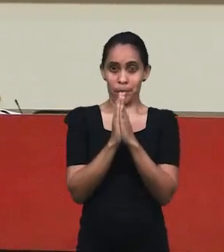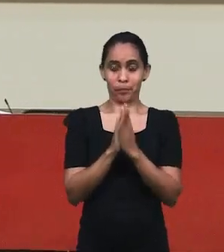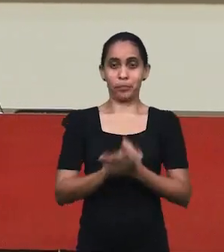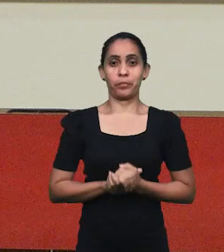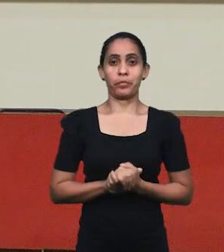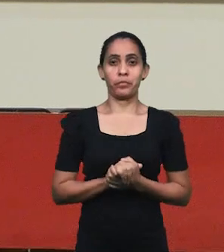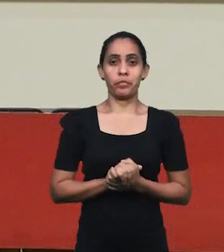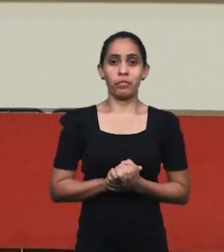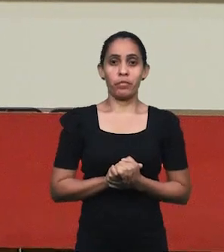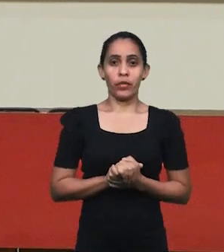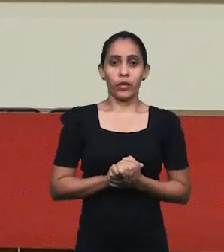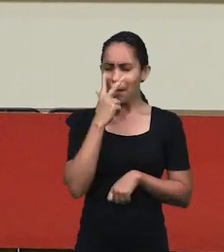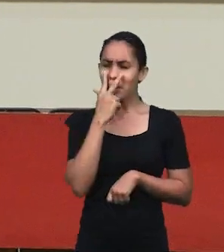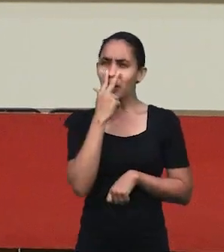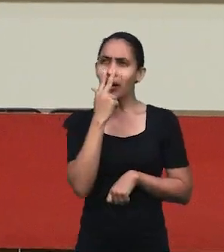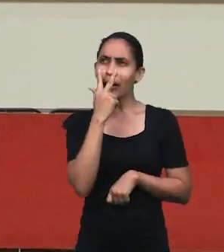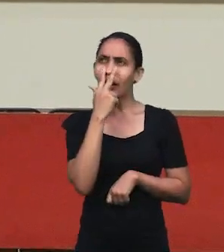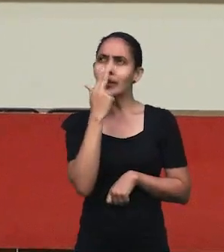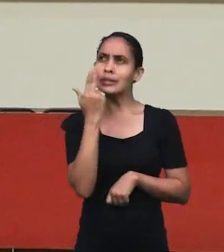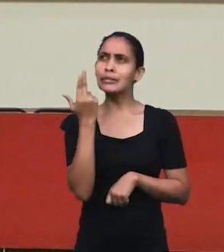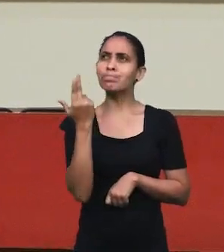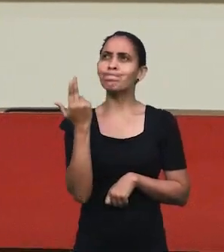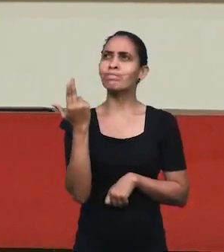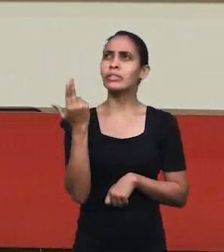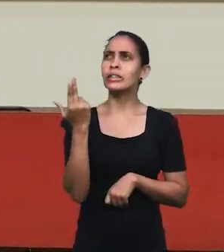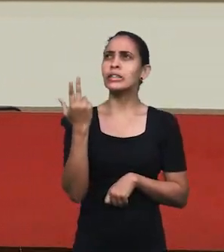orar, os pastores.